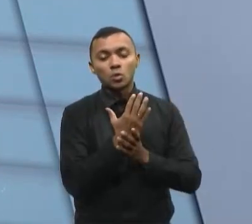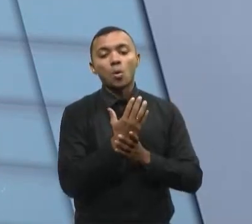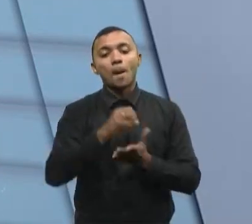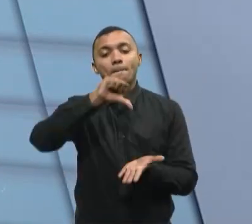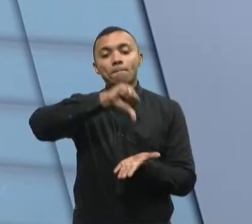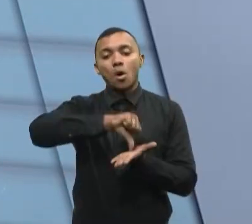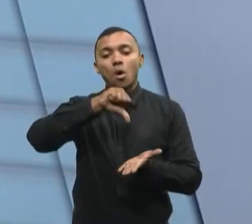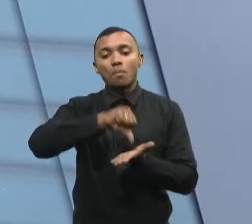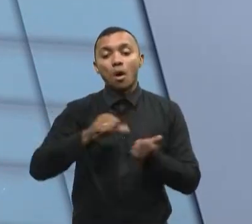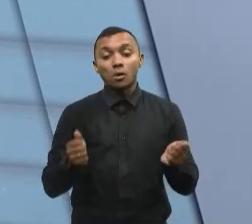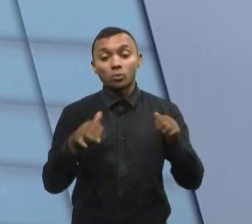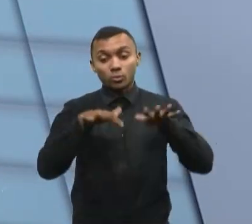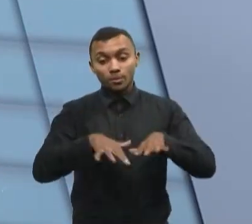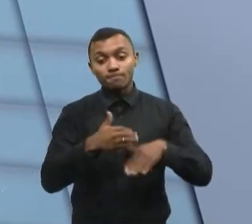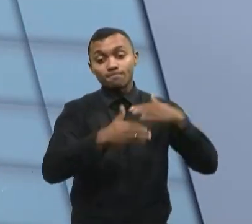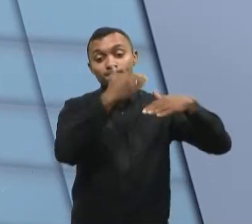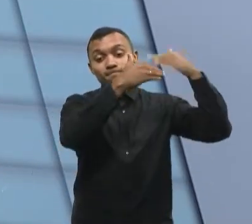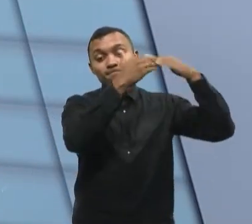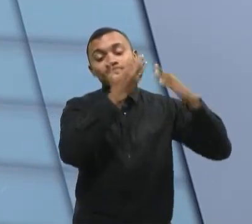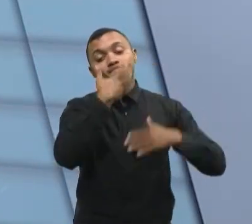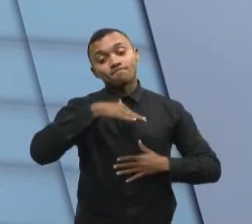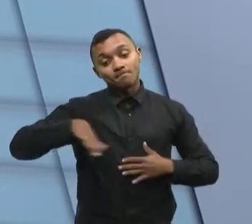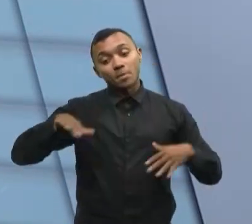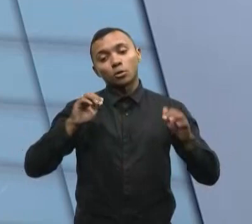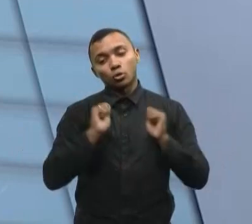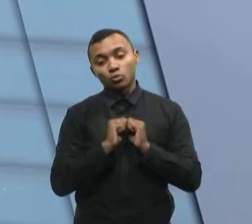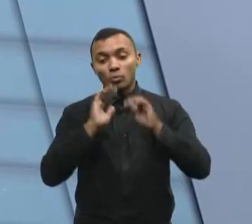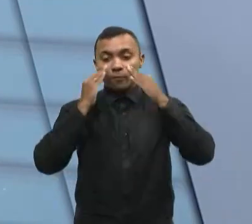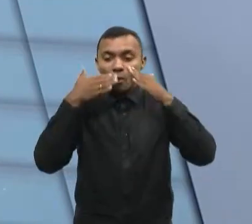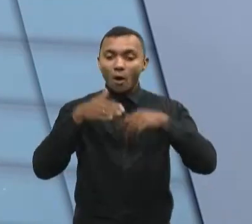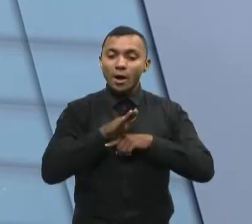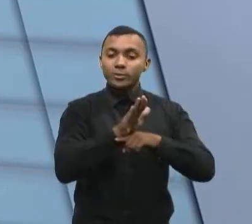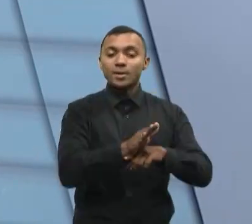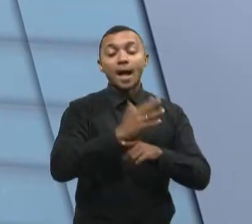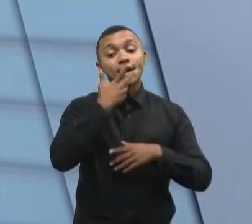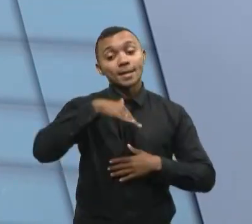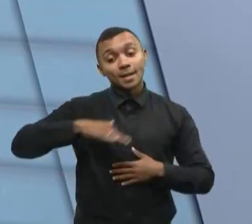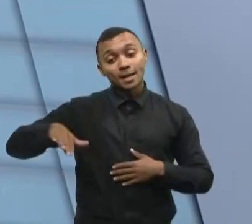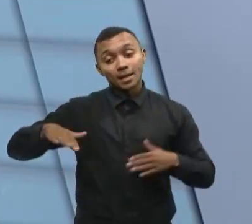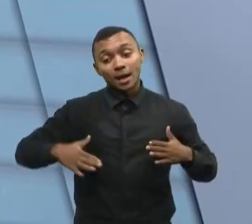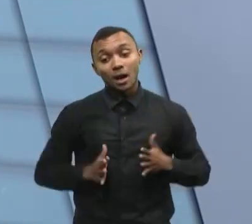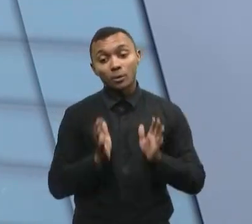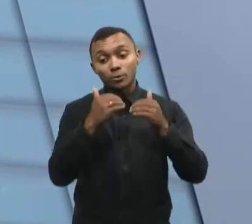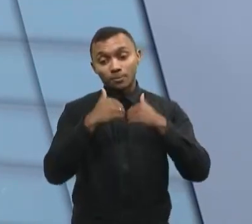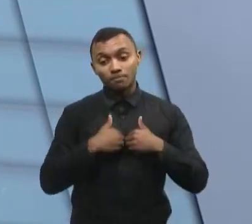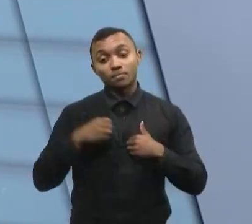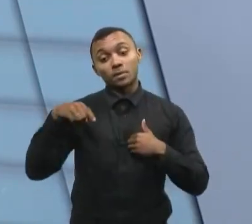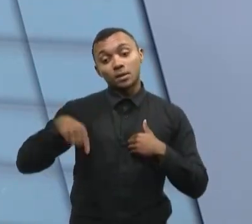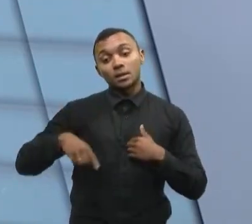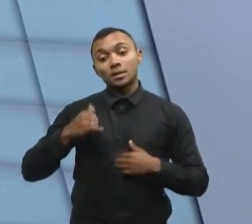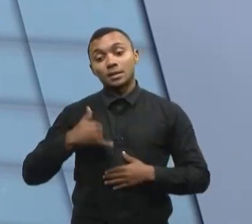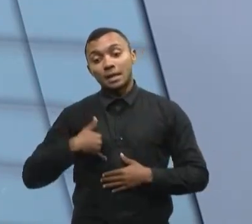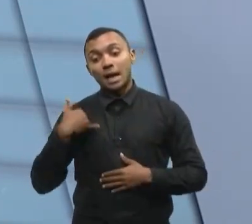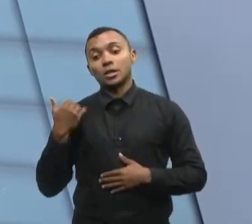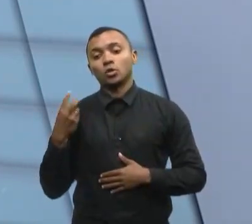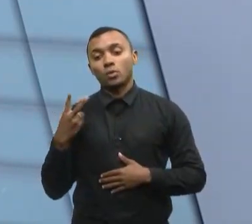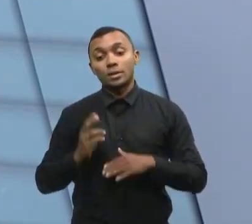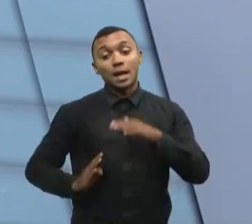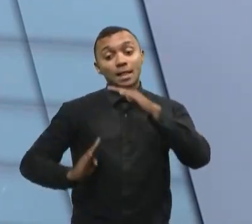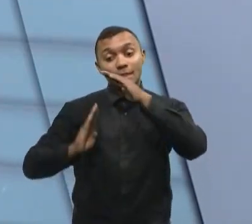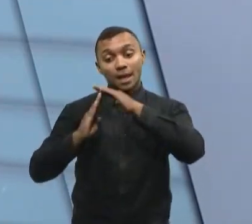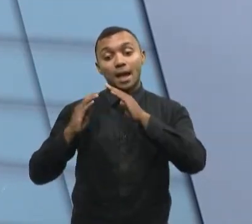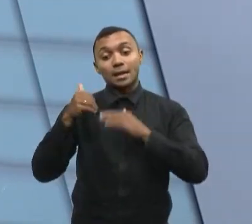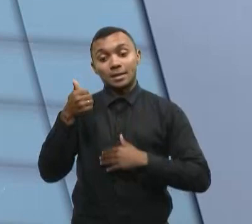Infantil, que realiza um trabalho com crianças e adolescentes autistas na faixa etária de 2 a 16